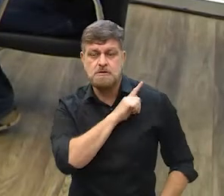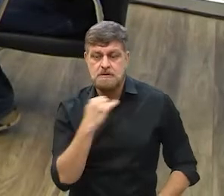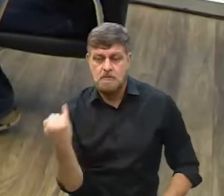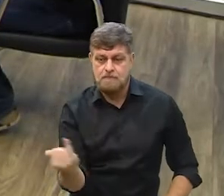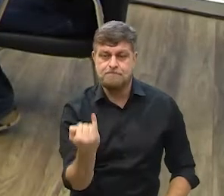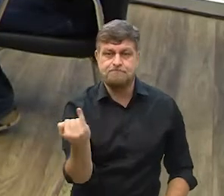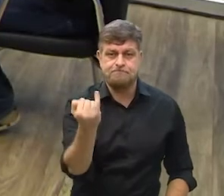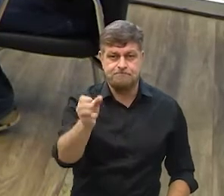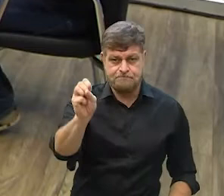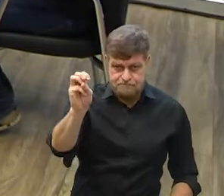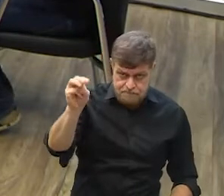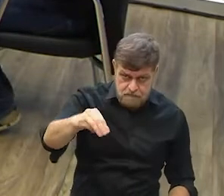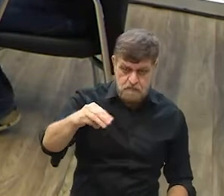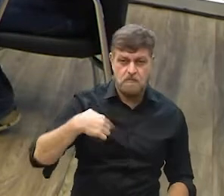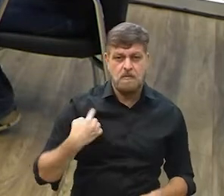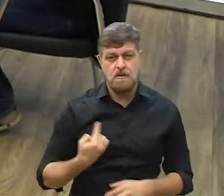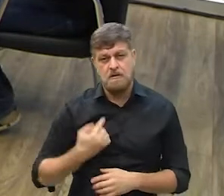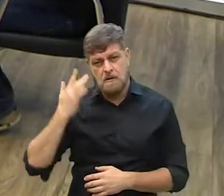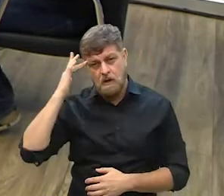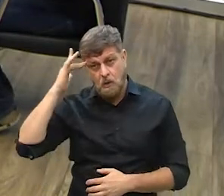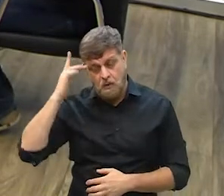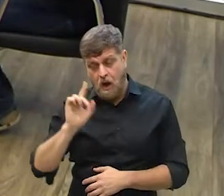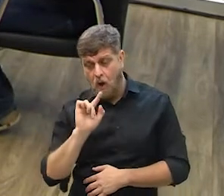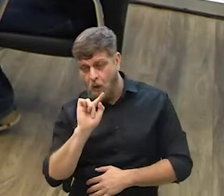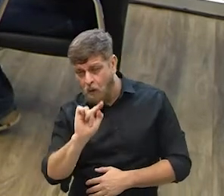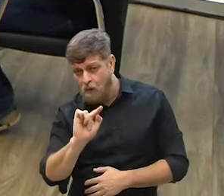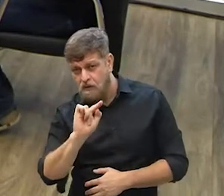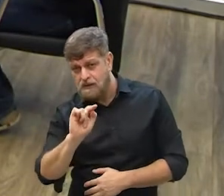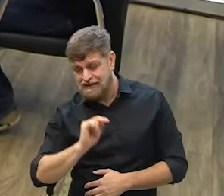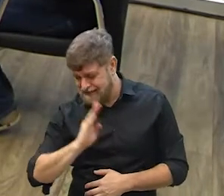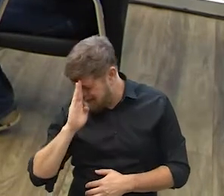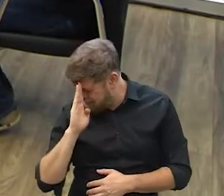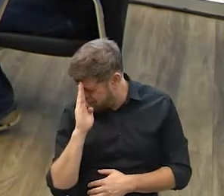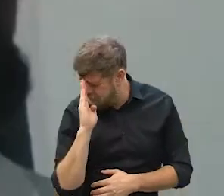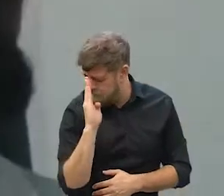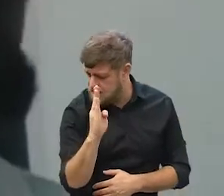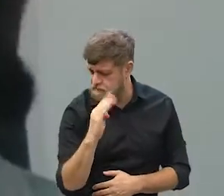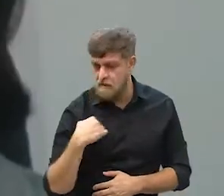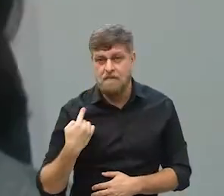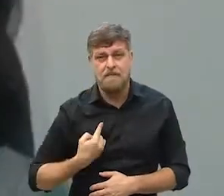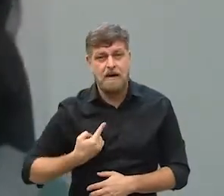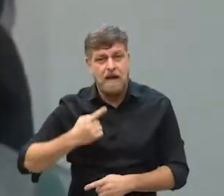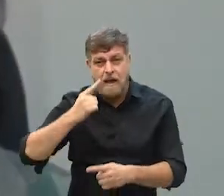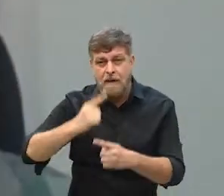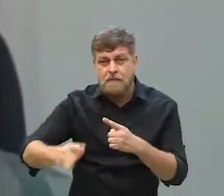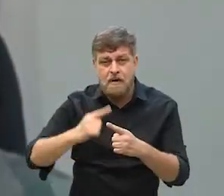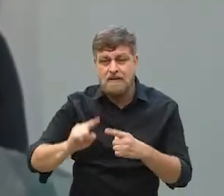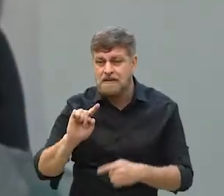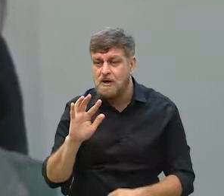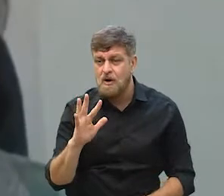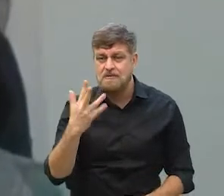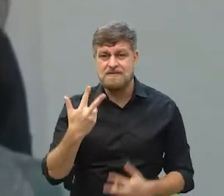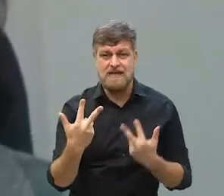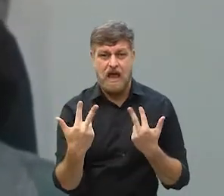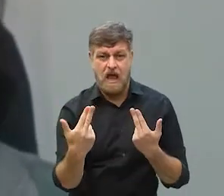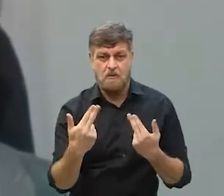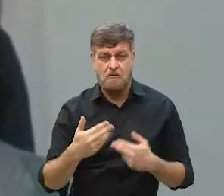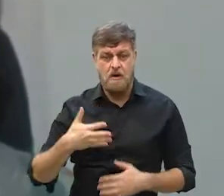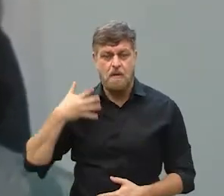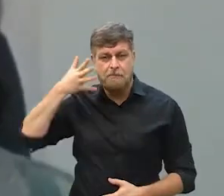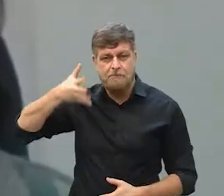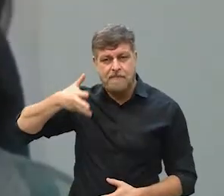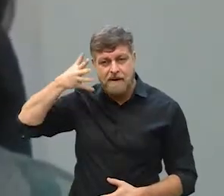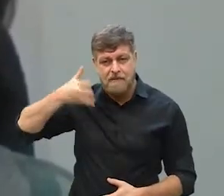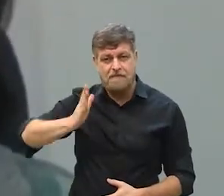sim. A gente acha que é uma questão crucial, inclusive para impedir o que nós estávamos falando anteriormente,